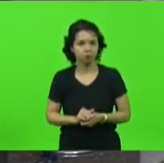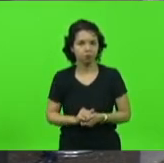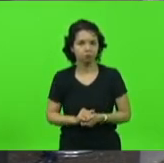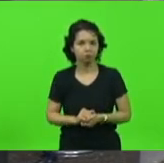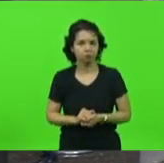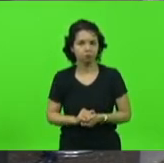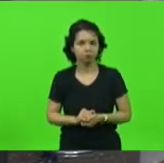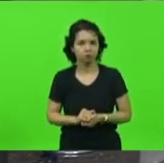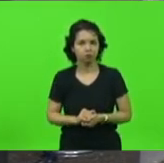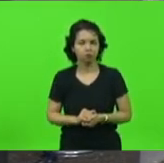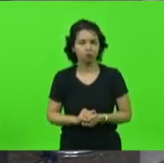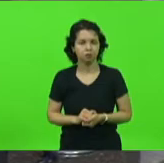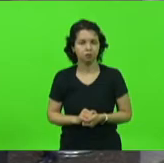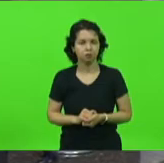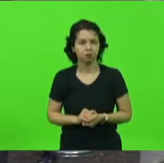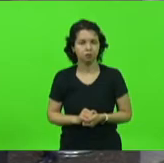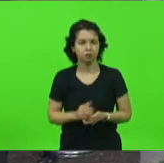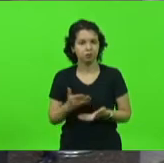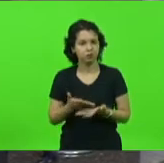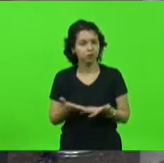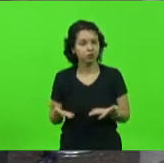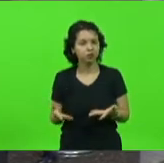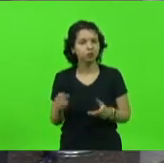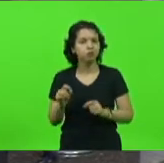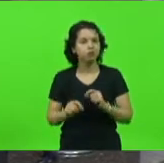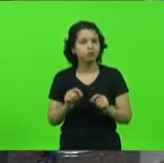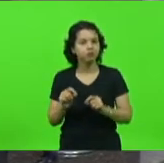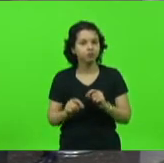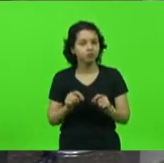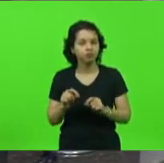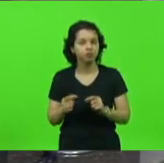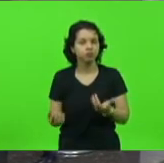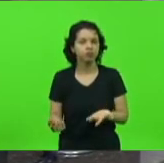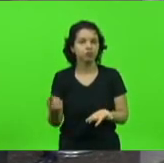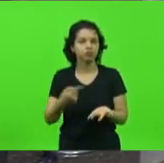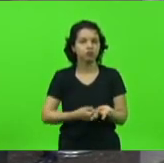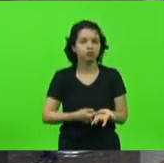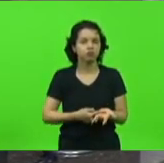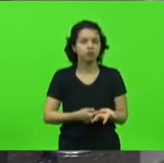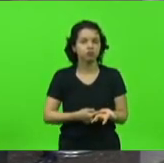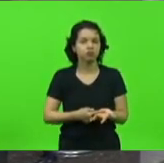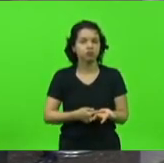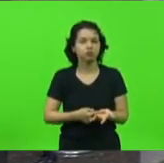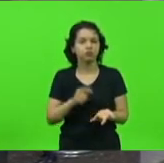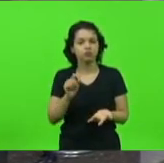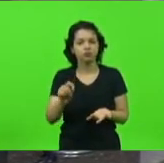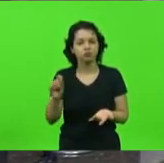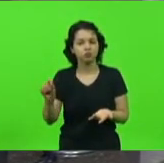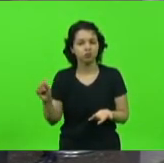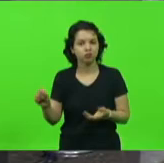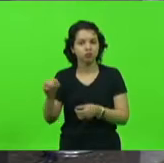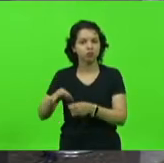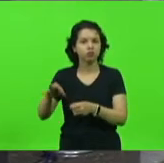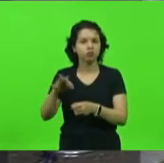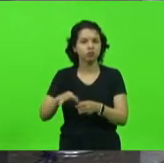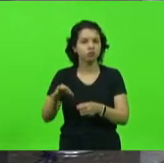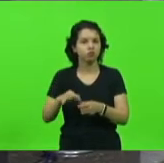aos senhores, quem fez esse acordo foram as seguintes instituições: